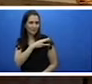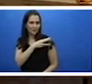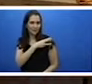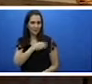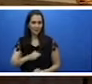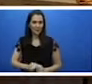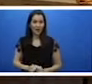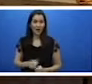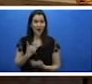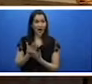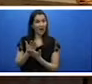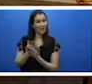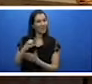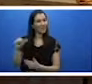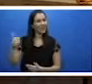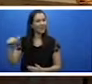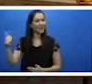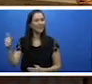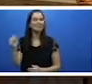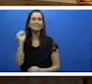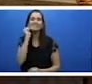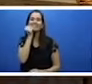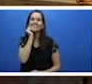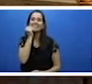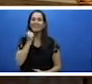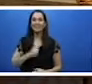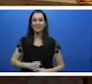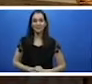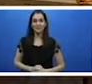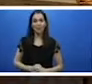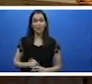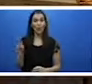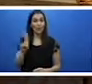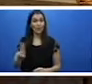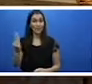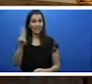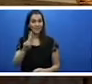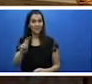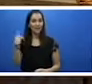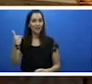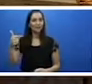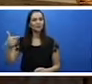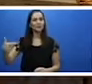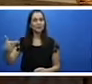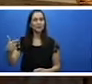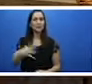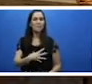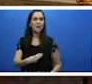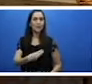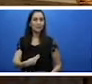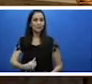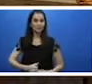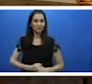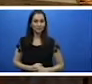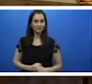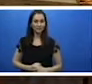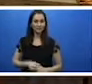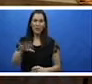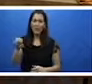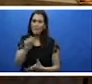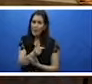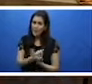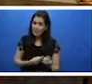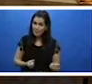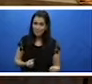número 11 de Ciências, Unidade 12, Os Mamíferos. Peguem sua